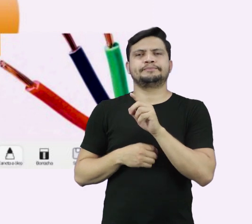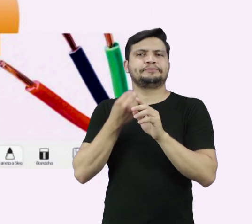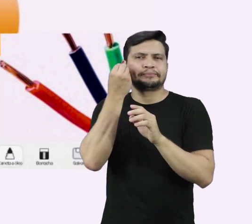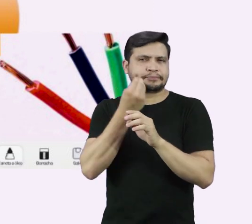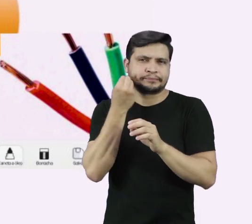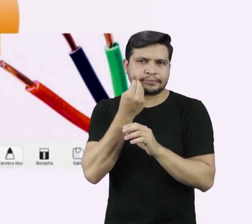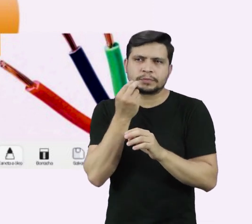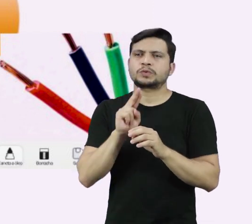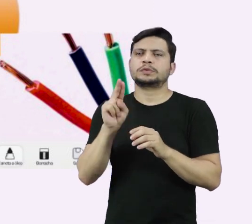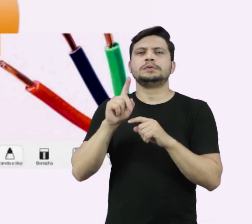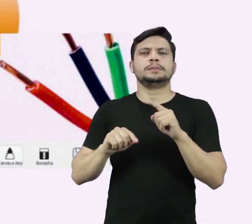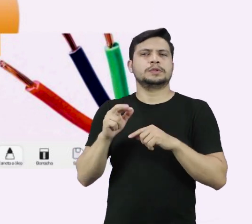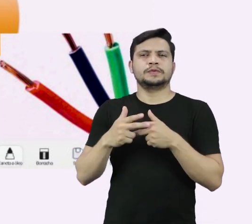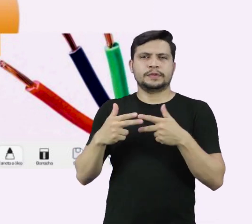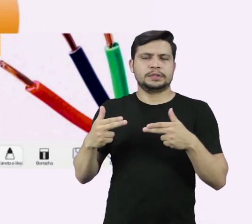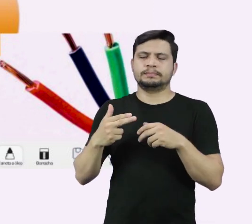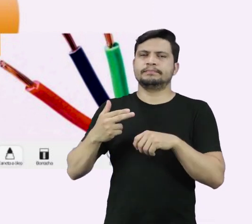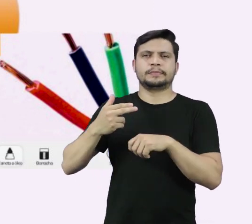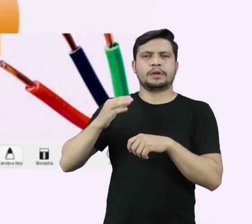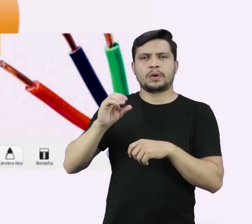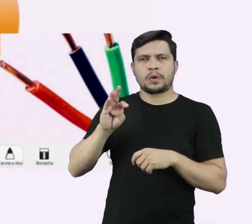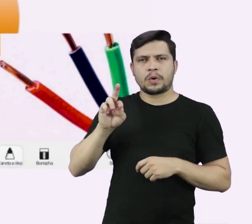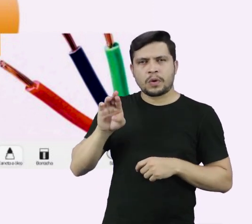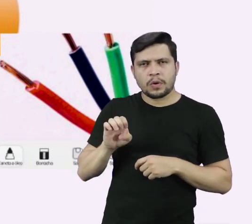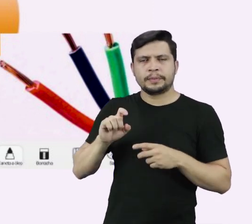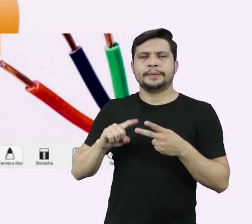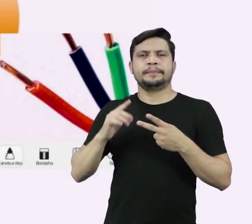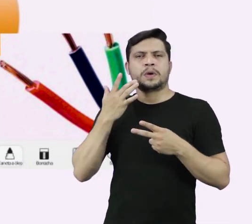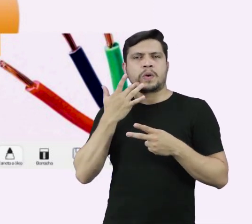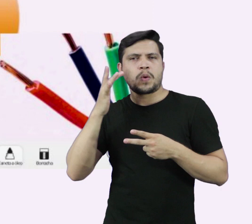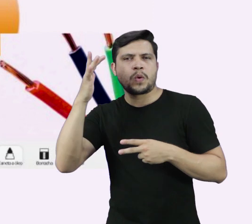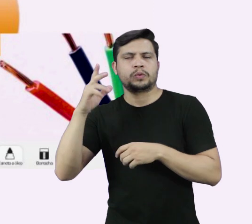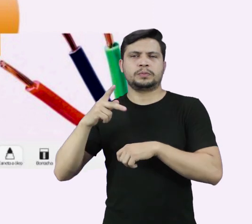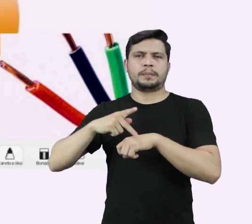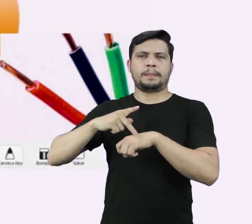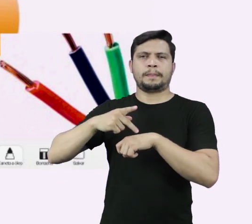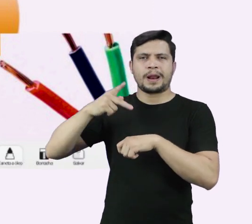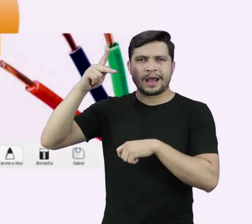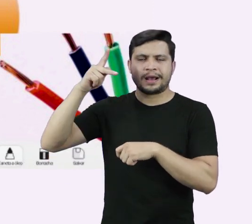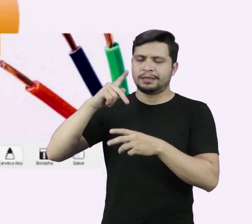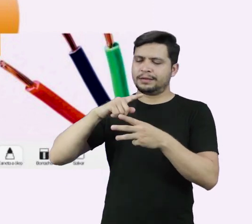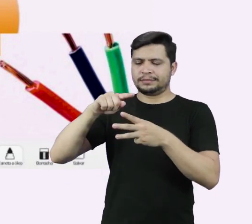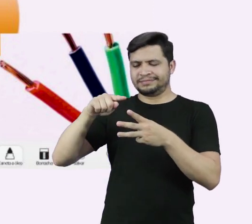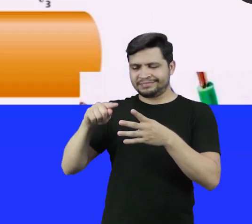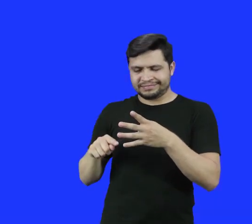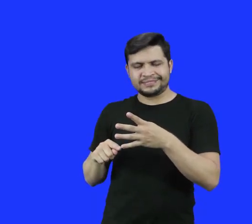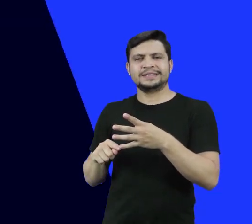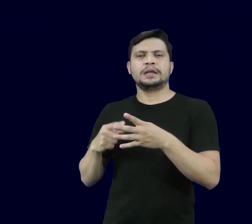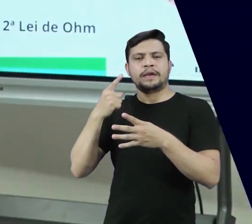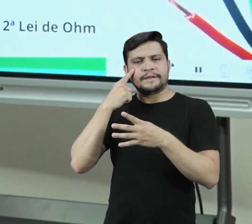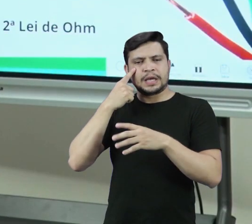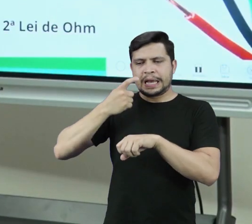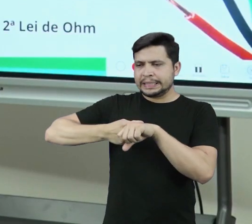exemplo cobre, ouro, prata, né, e outros metais. Ele via que essa resistência ela não se fixava somente